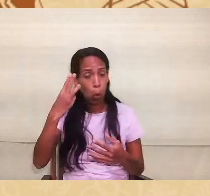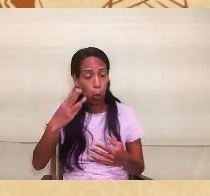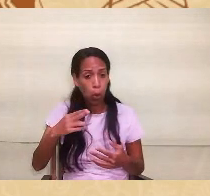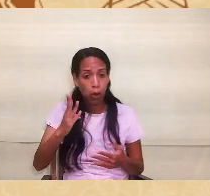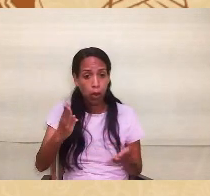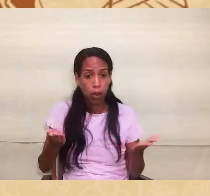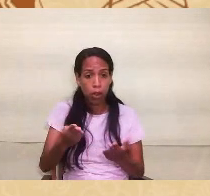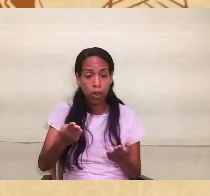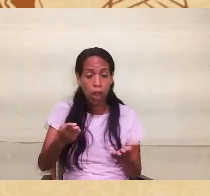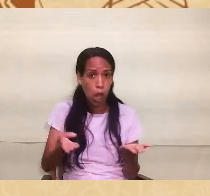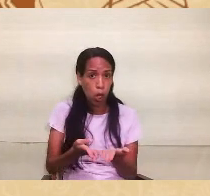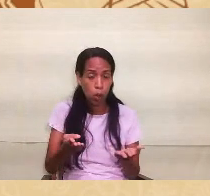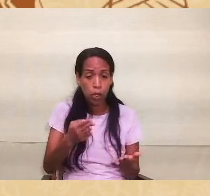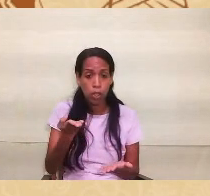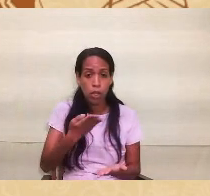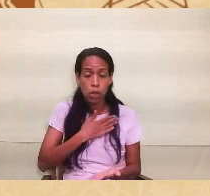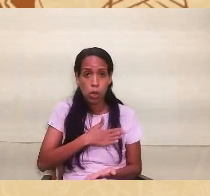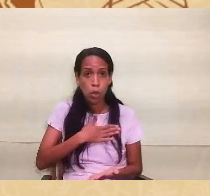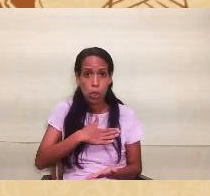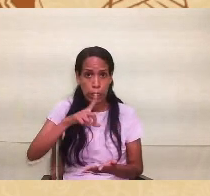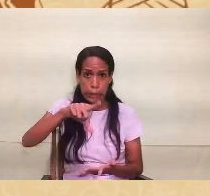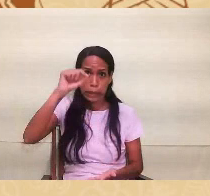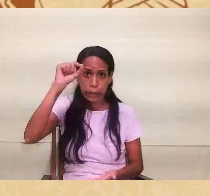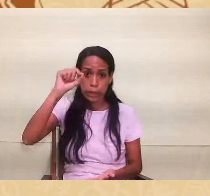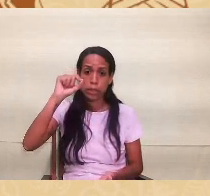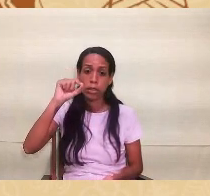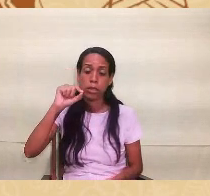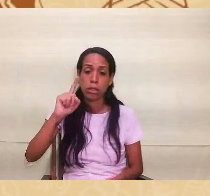nesse momento, eu gostaria de destacar, porque